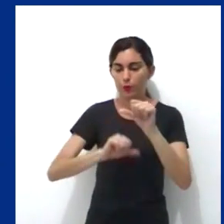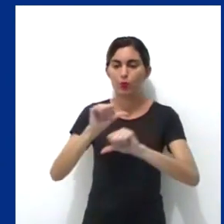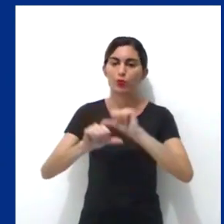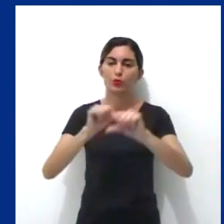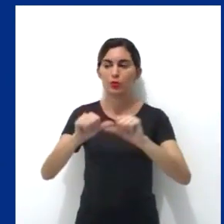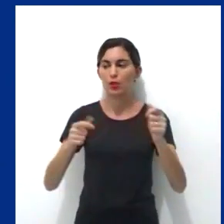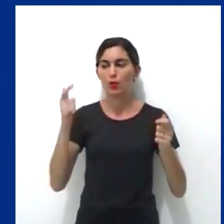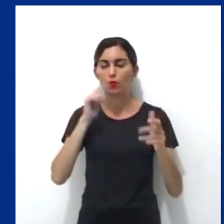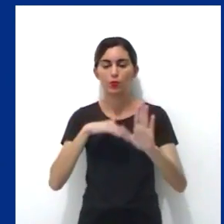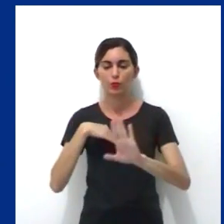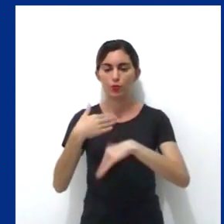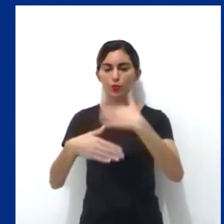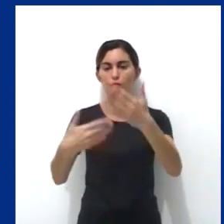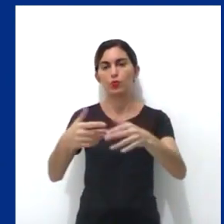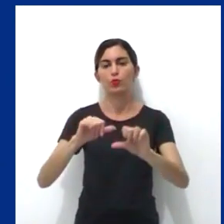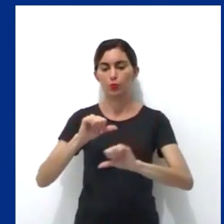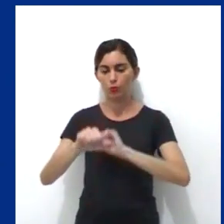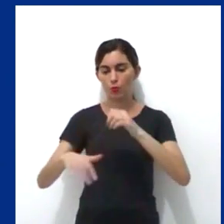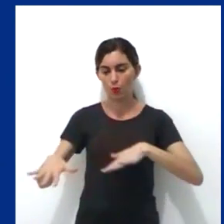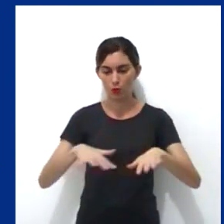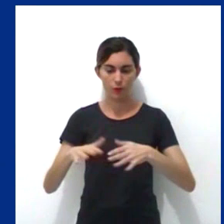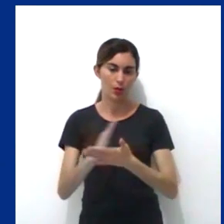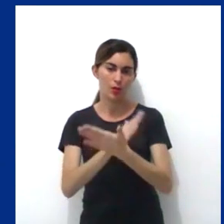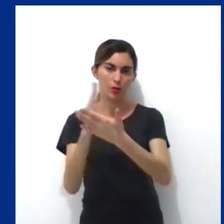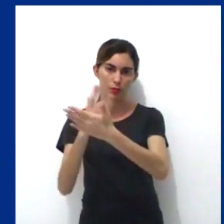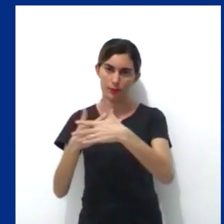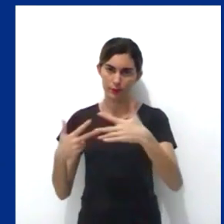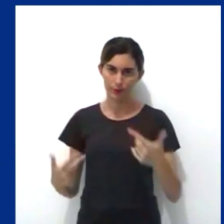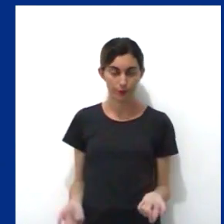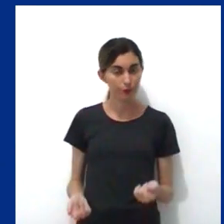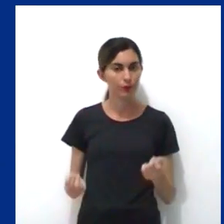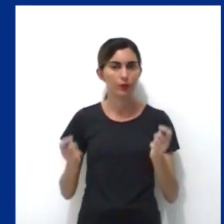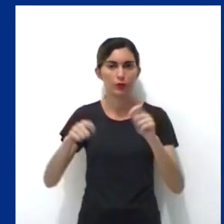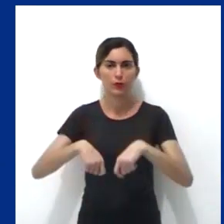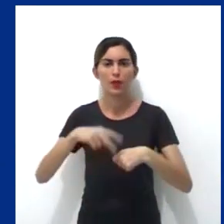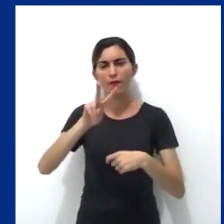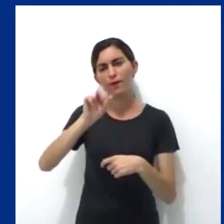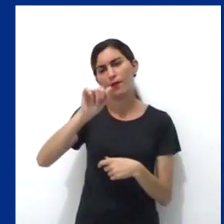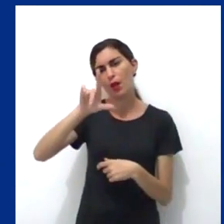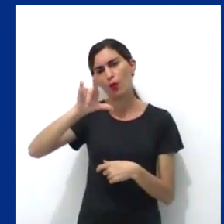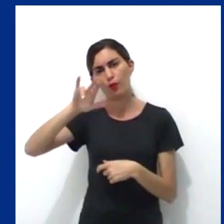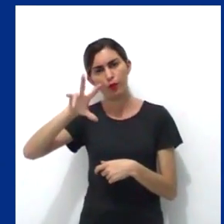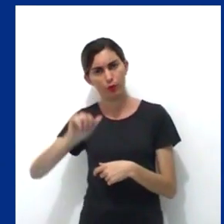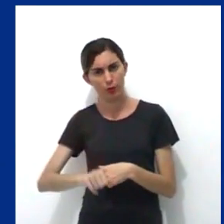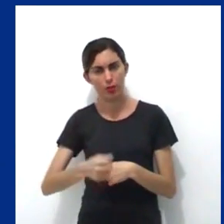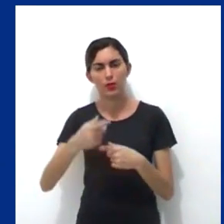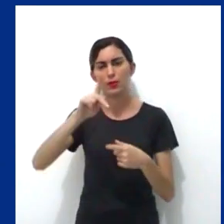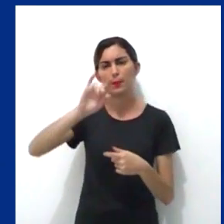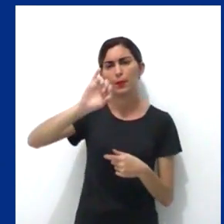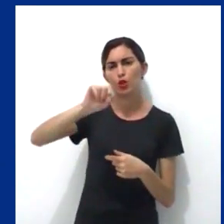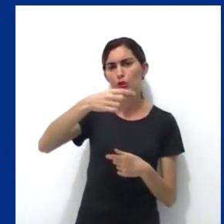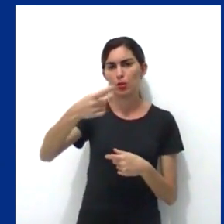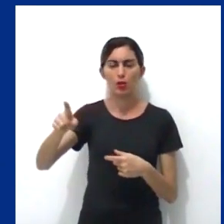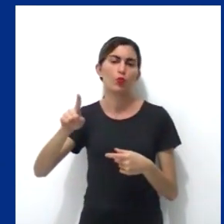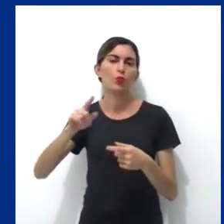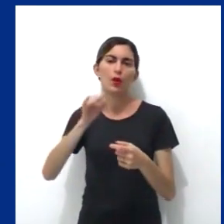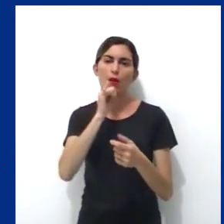destaque. A máquina térmica necessita de uma fonte de calor e de uma substância